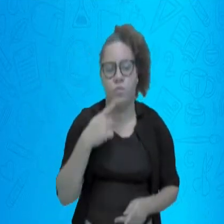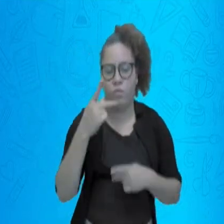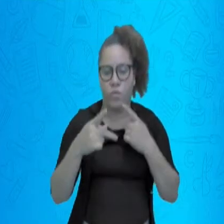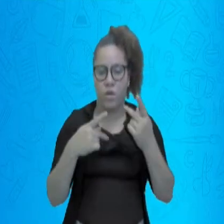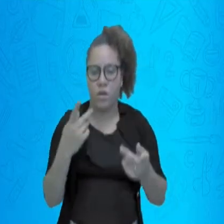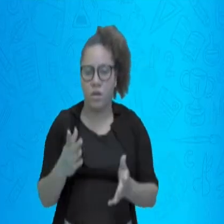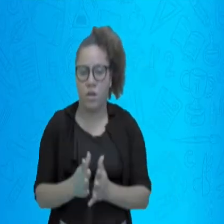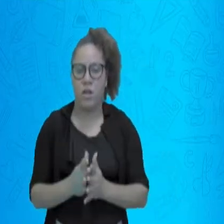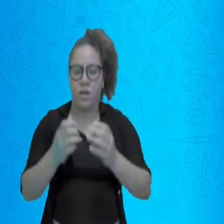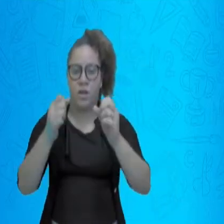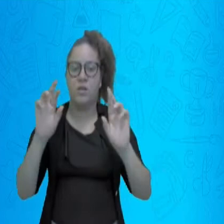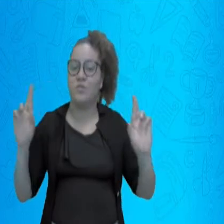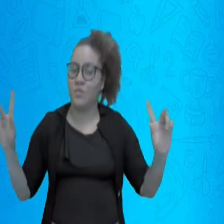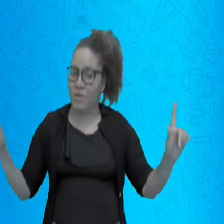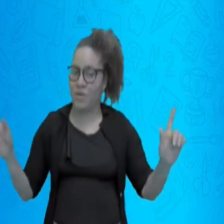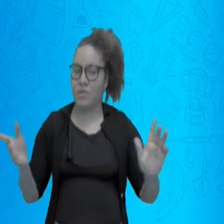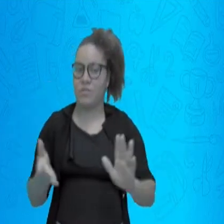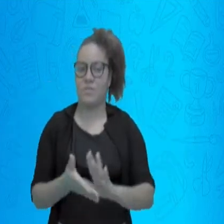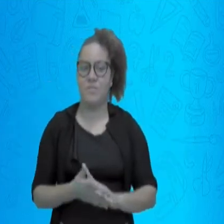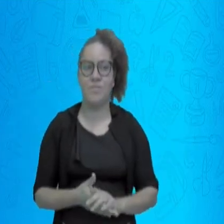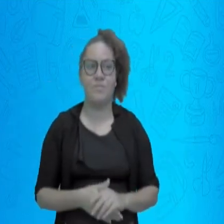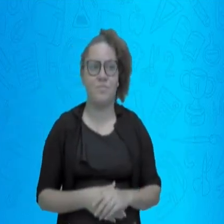de diferenças.